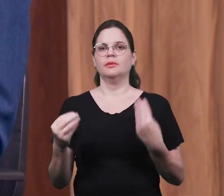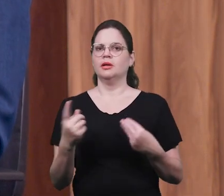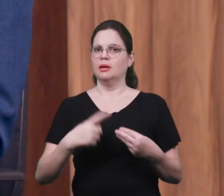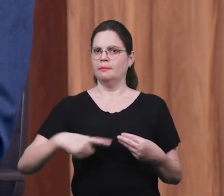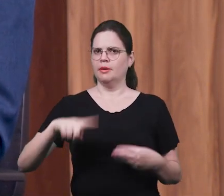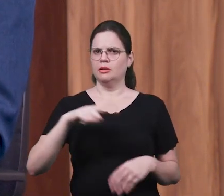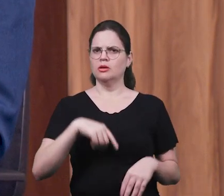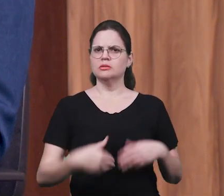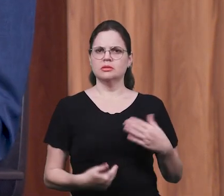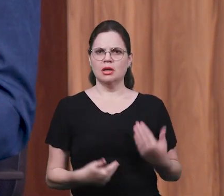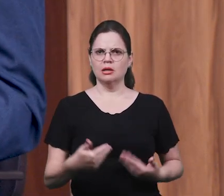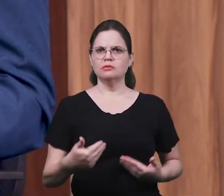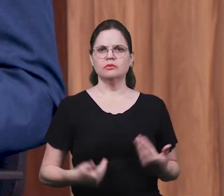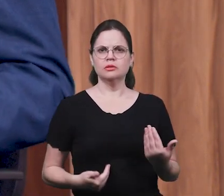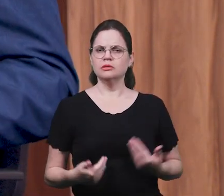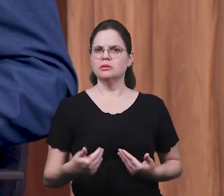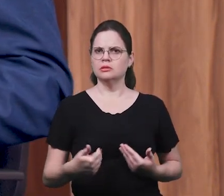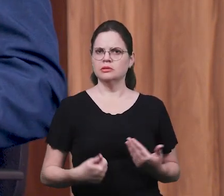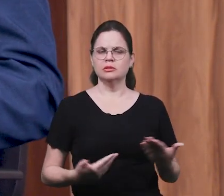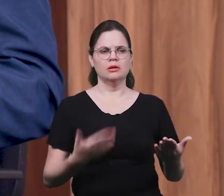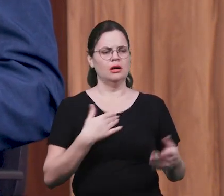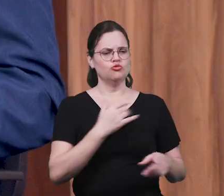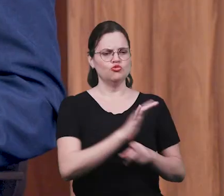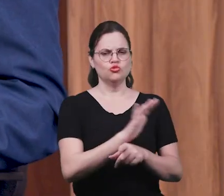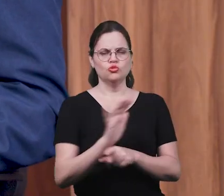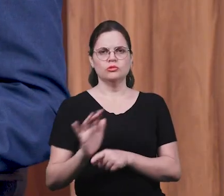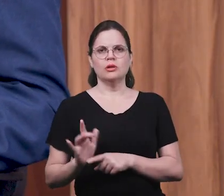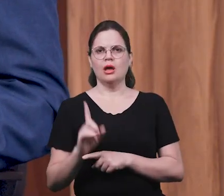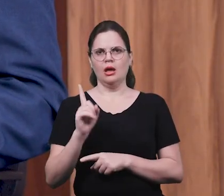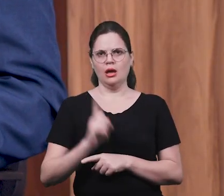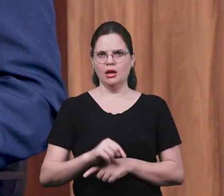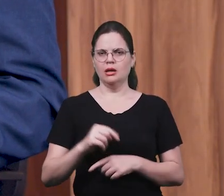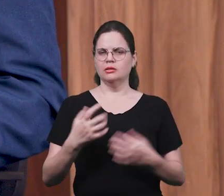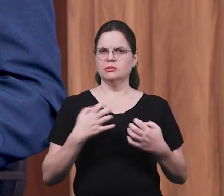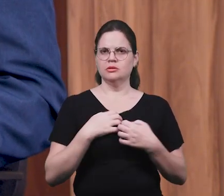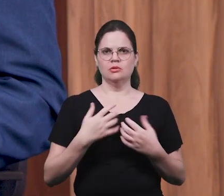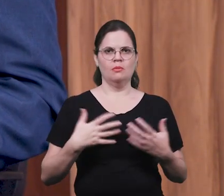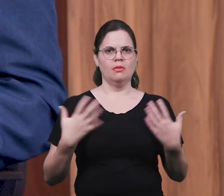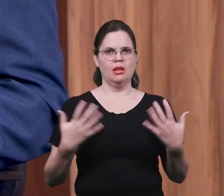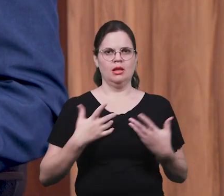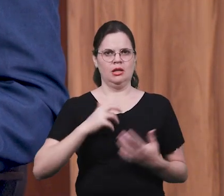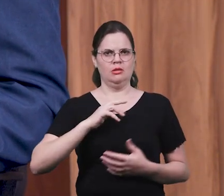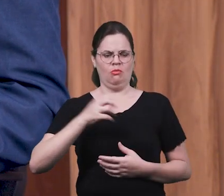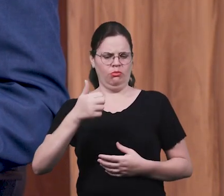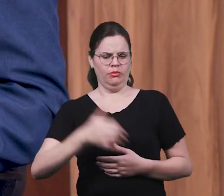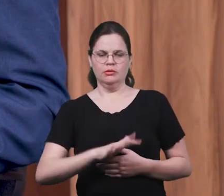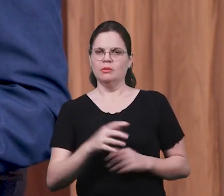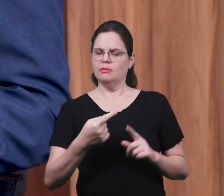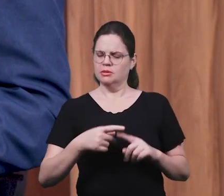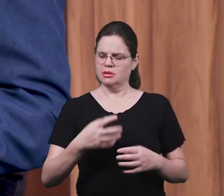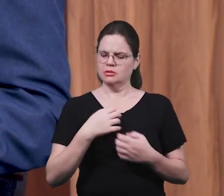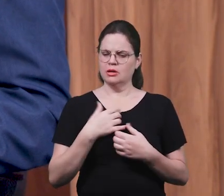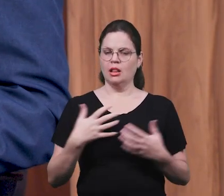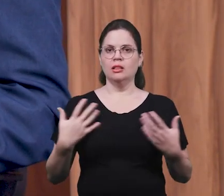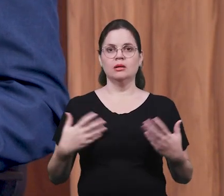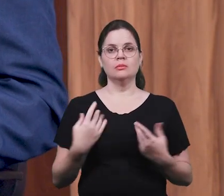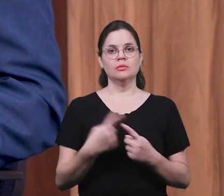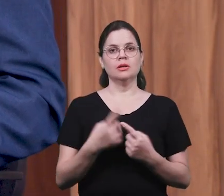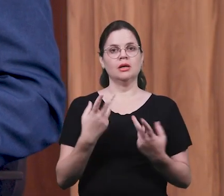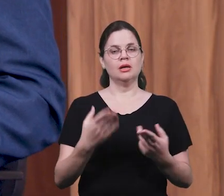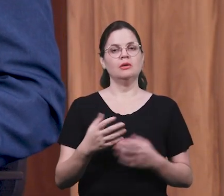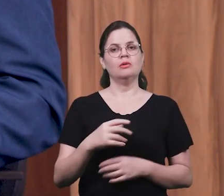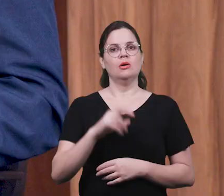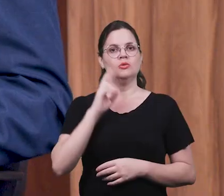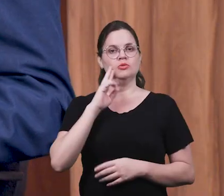é uma grande alegria, não é um demérito, é uma honra saber que da mesma forma que Deus escolheu o pastor para